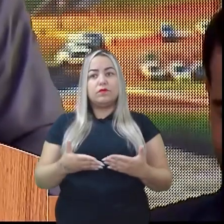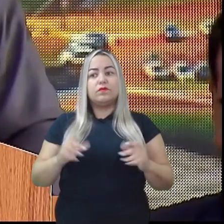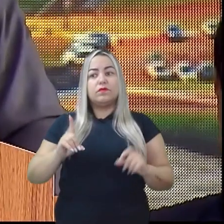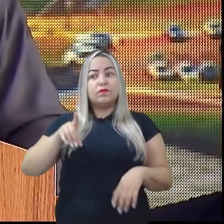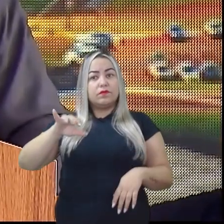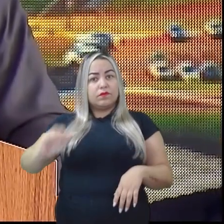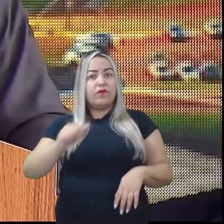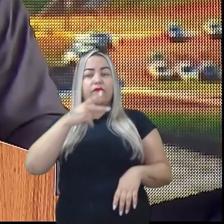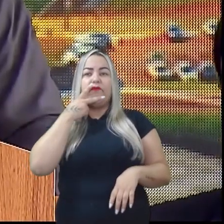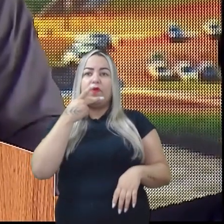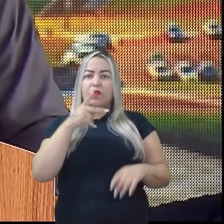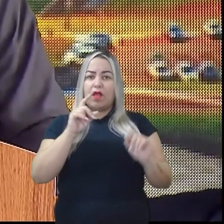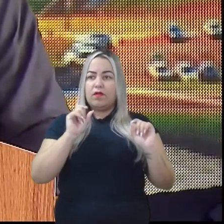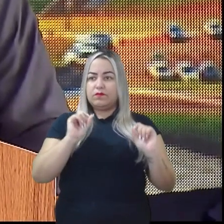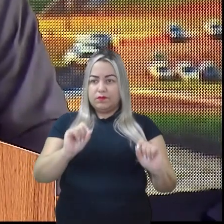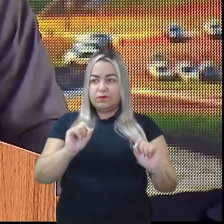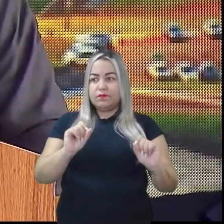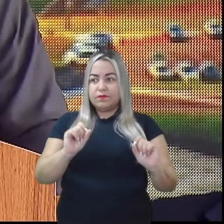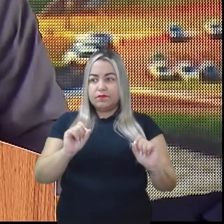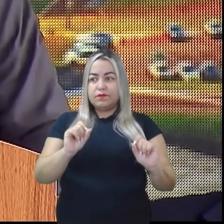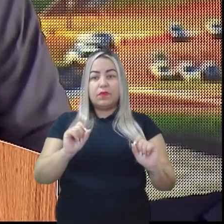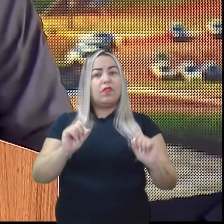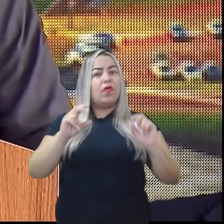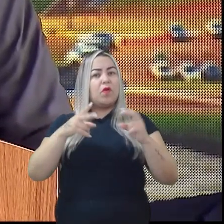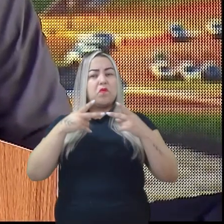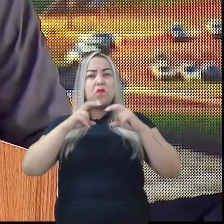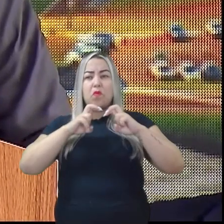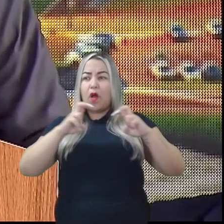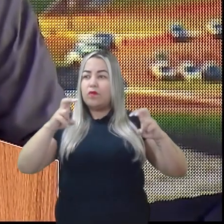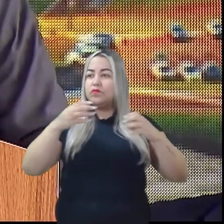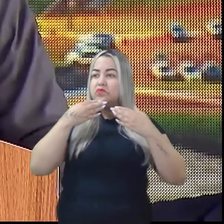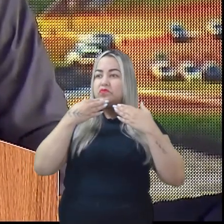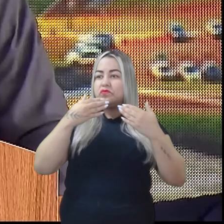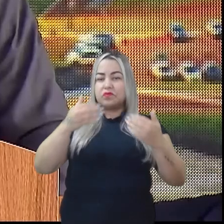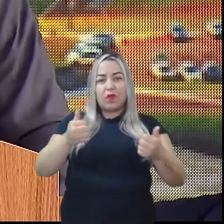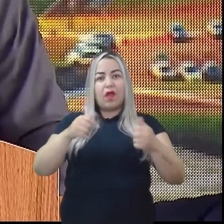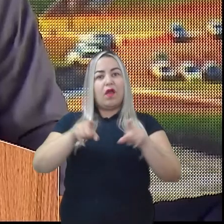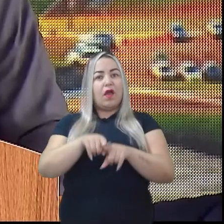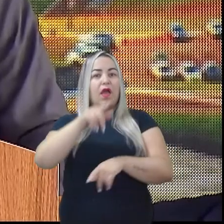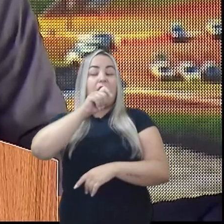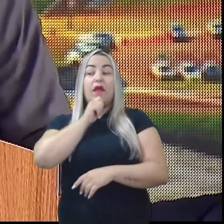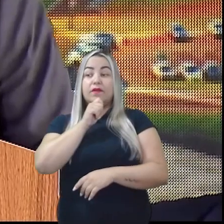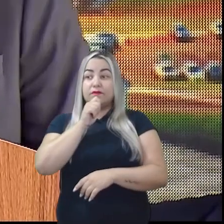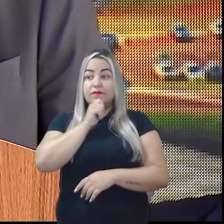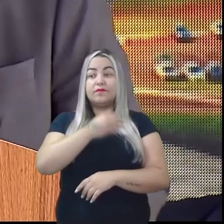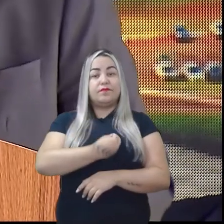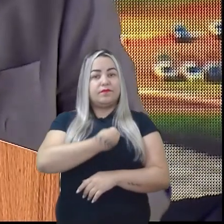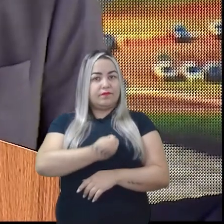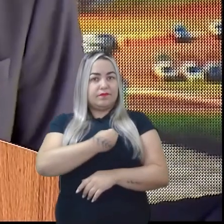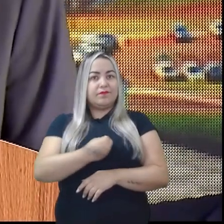Hoje é dia de dizermos em alto e bom som: